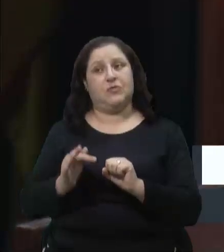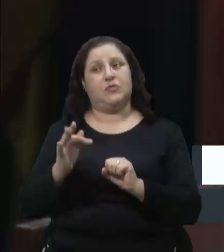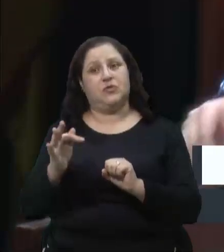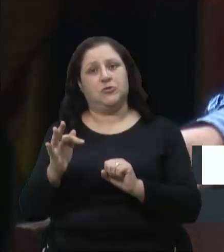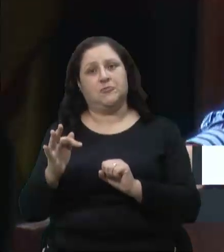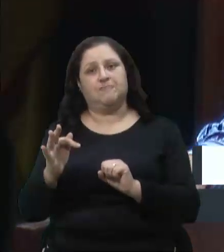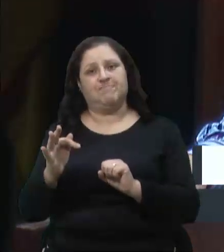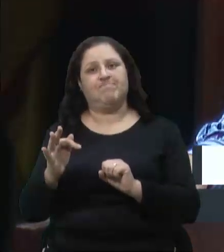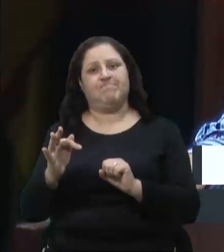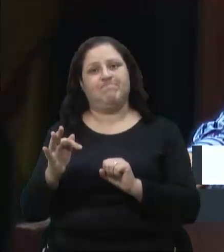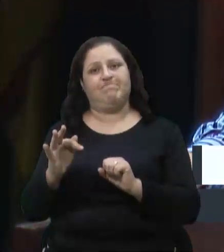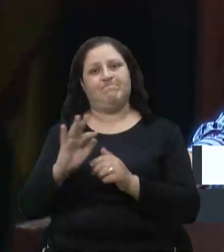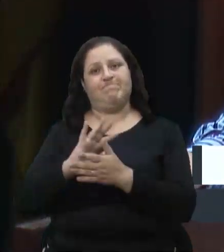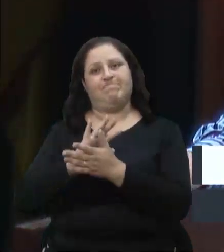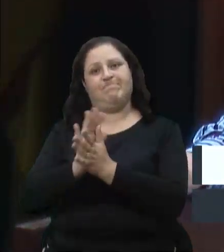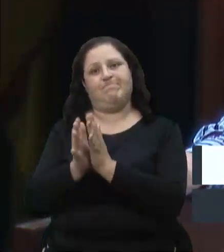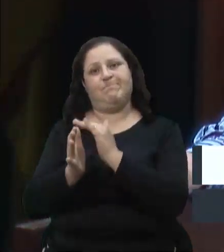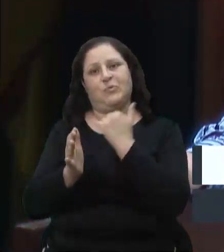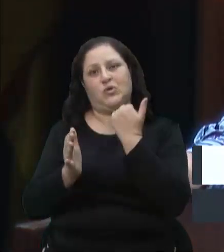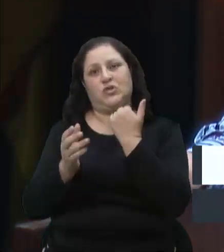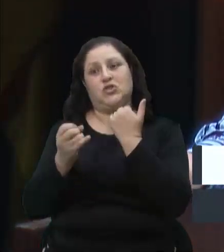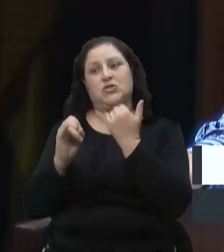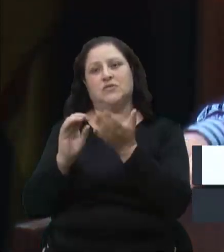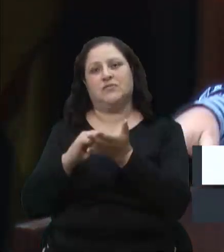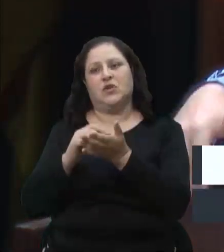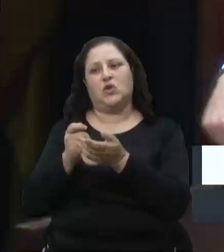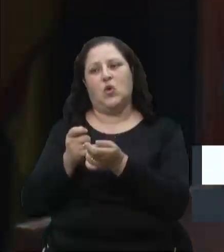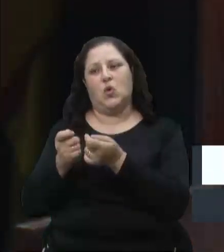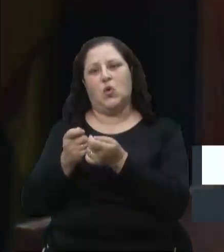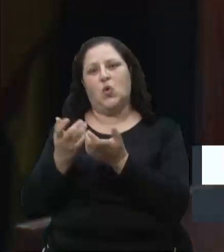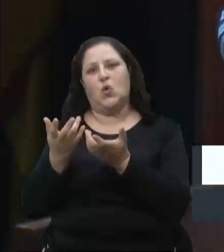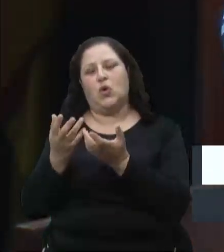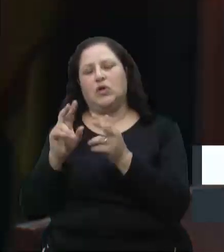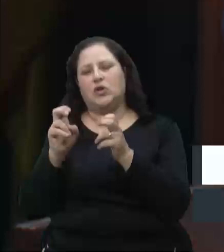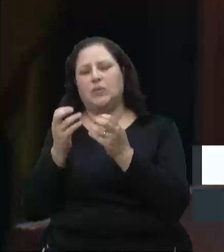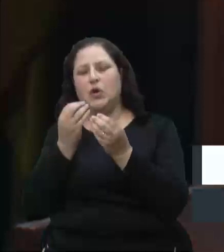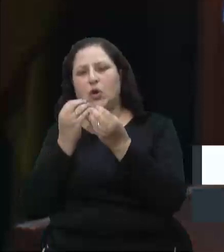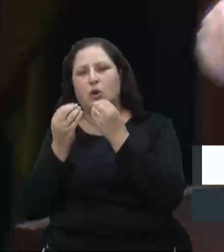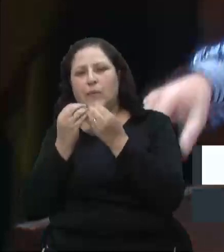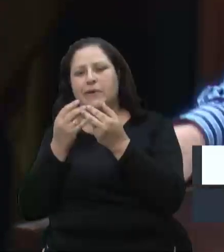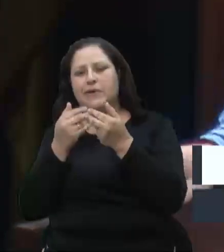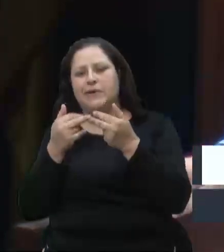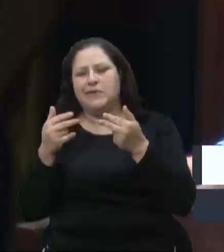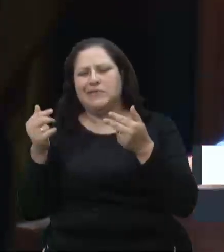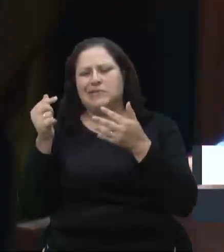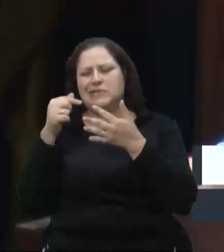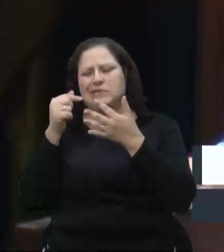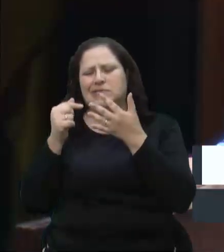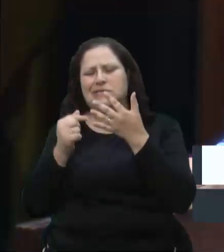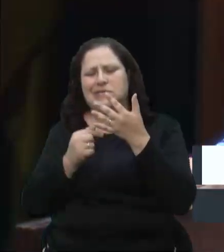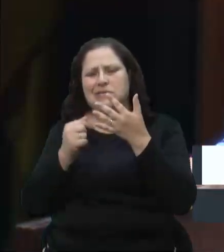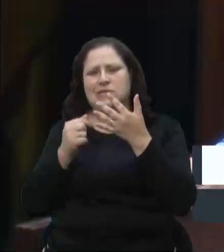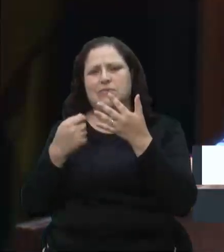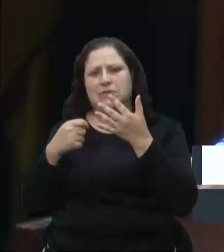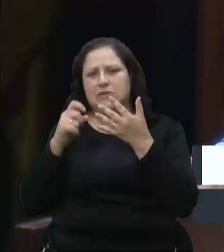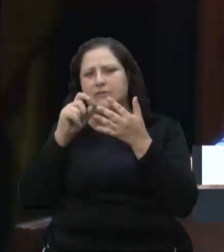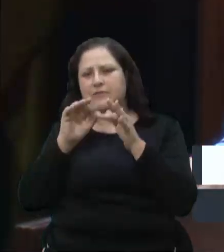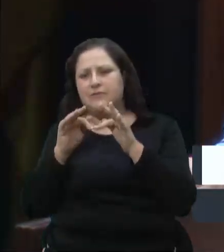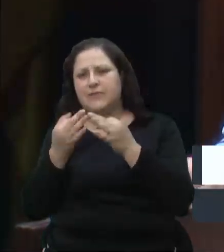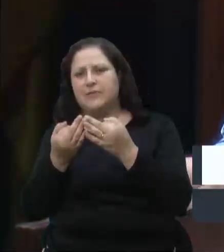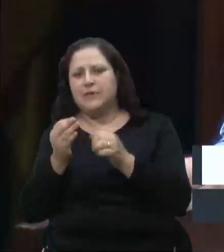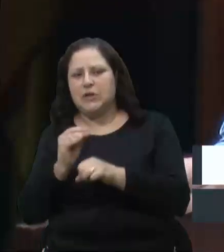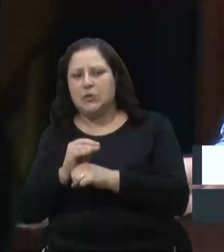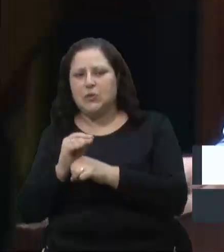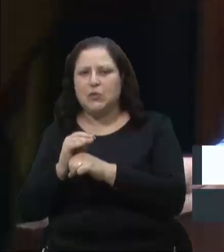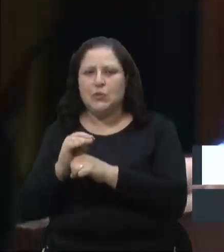controle específico com relação a isso, a alimentação, enfim, é uma série de situações que essas famílias